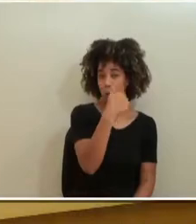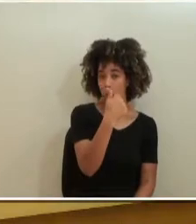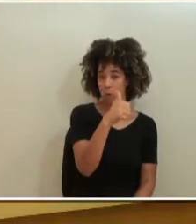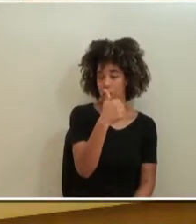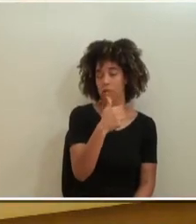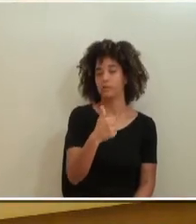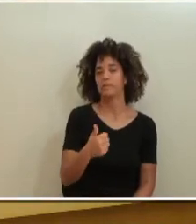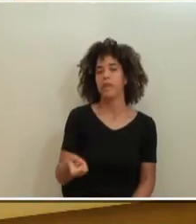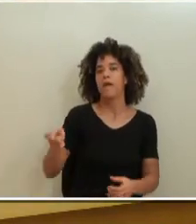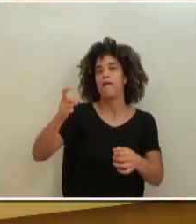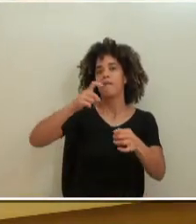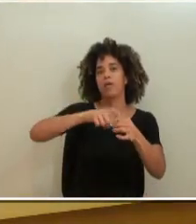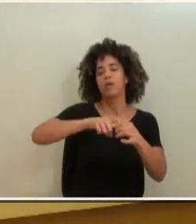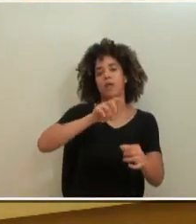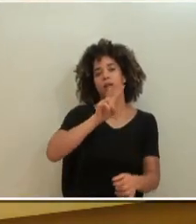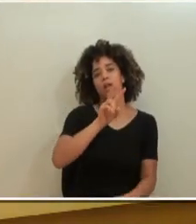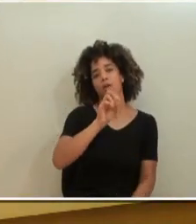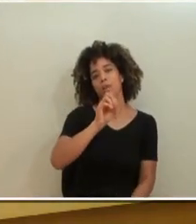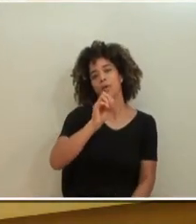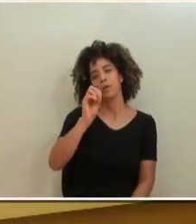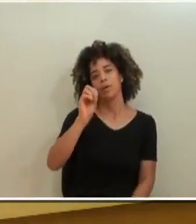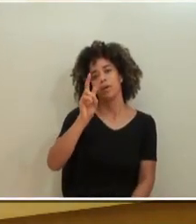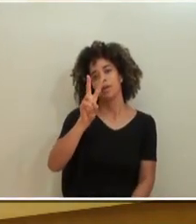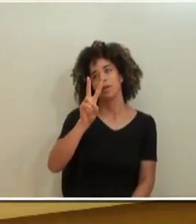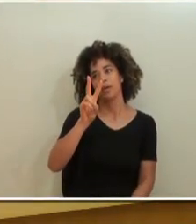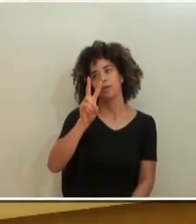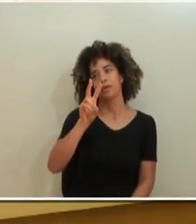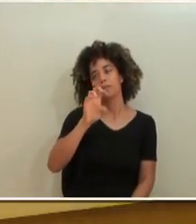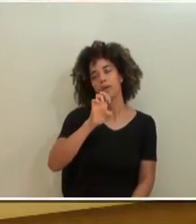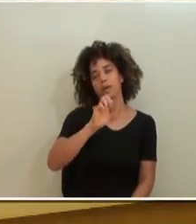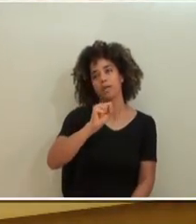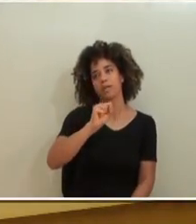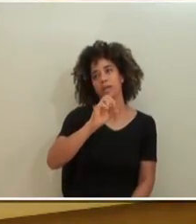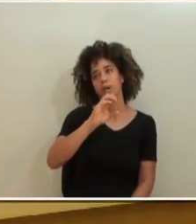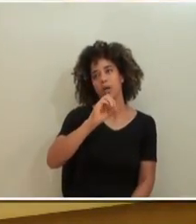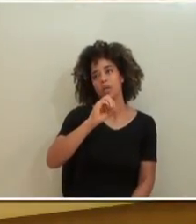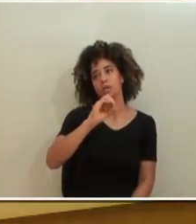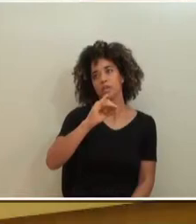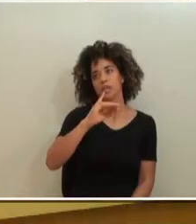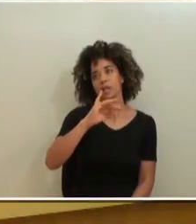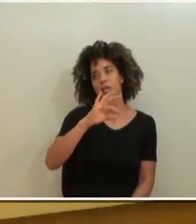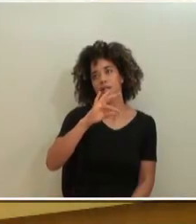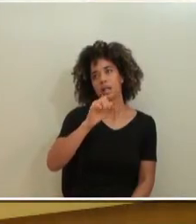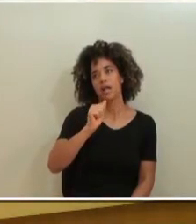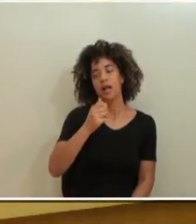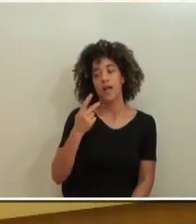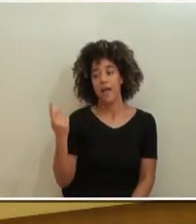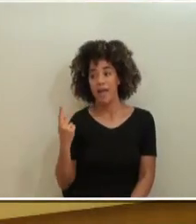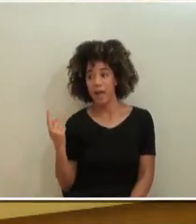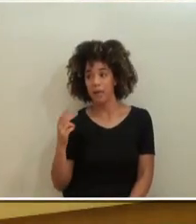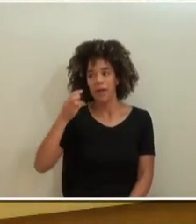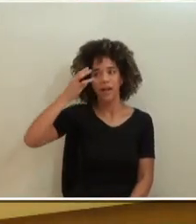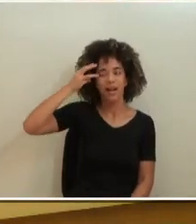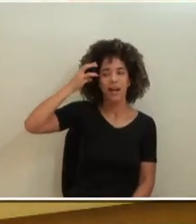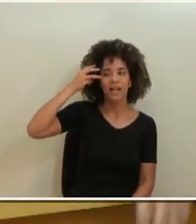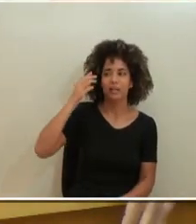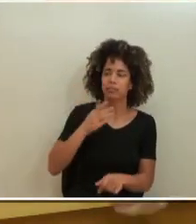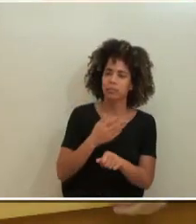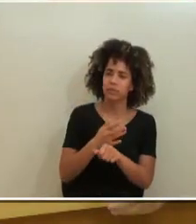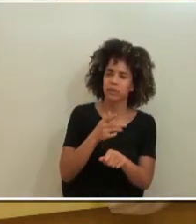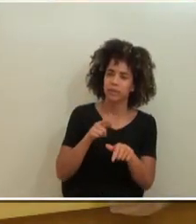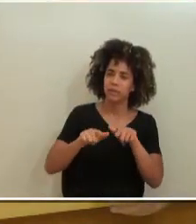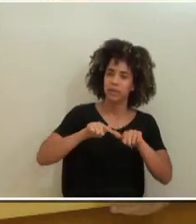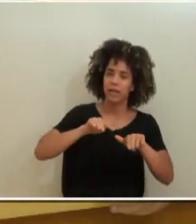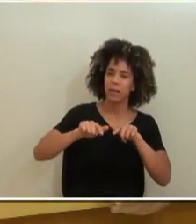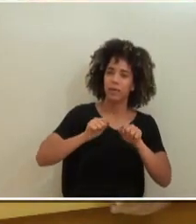em 2002, como escotista. Tá? E eu e o Calito, a gente trabalhou na mesma sessão, né? Nos Lobinhos, no